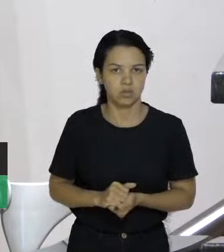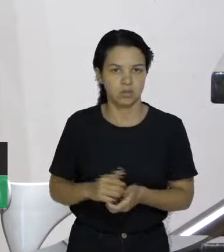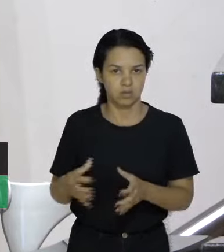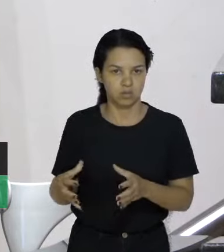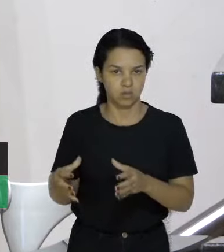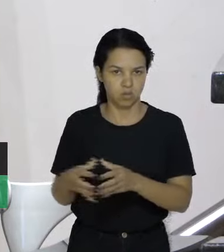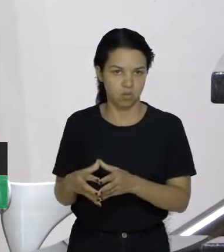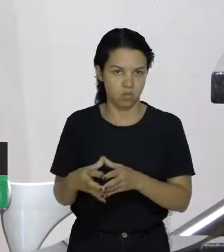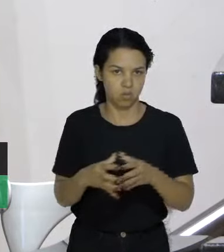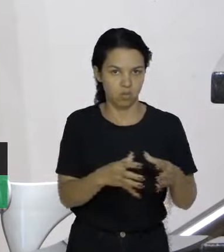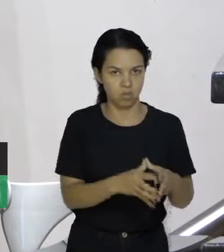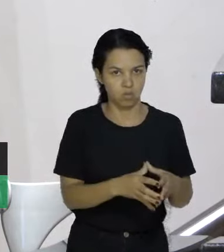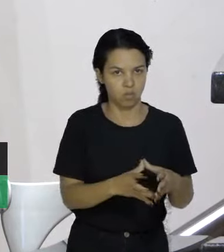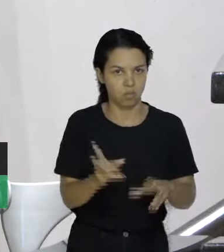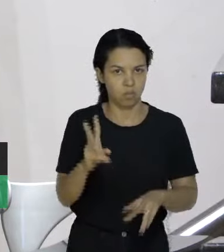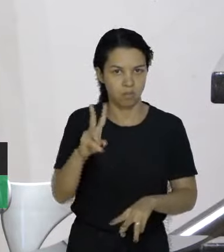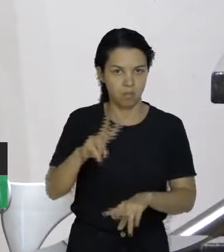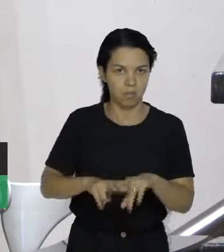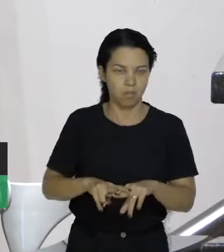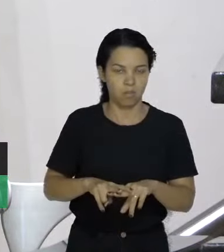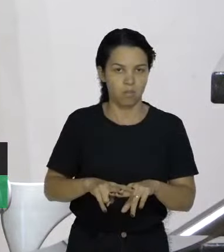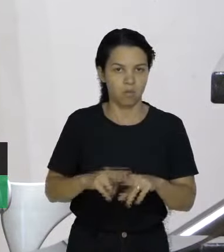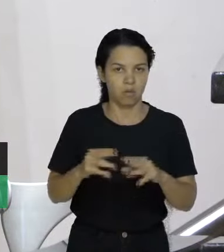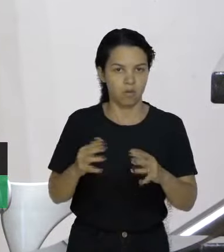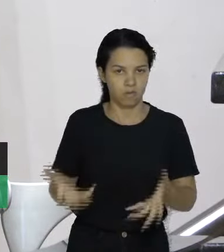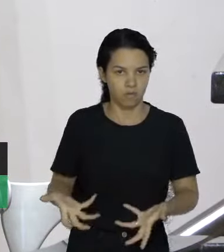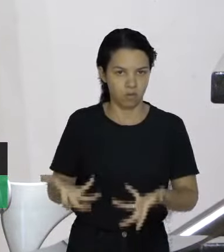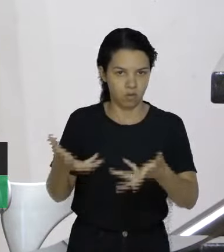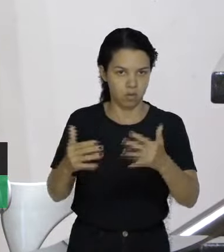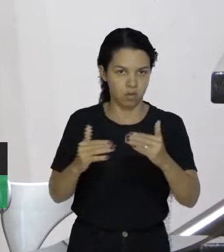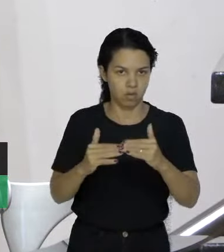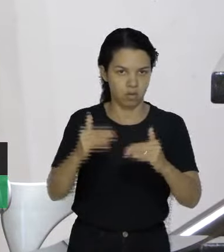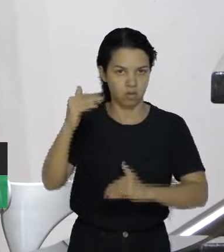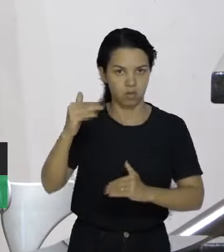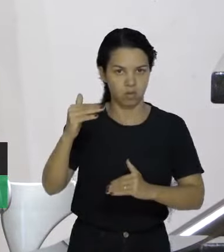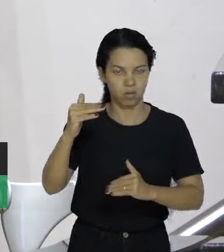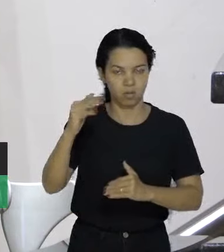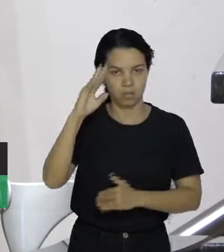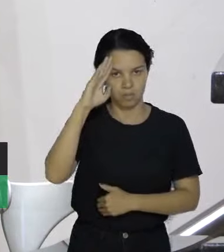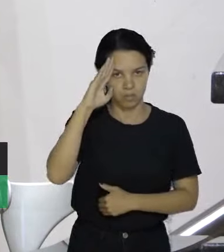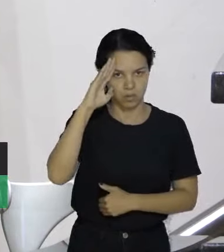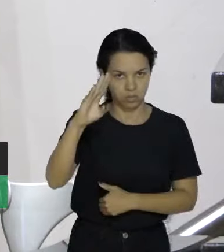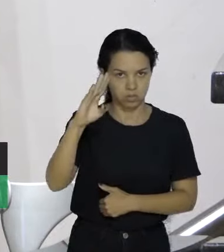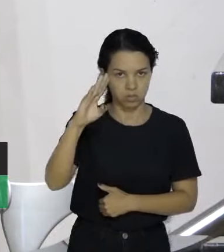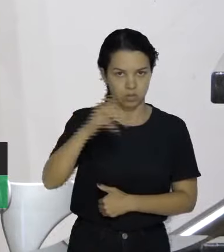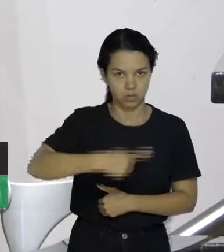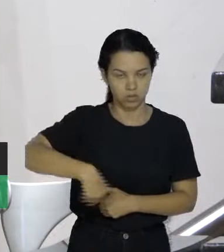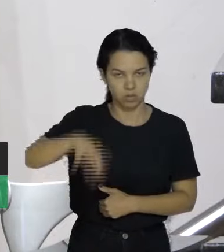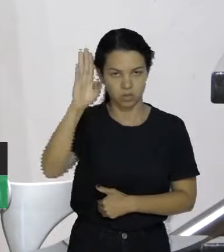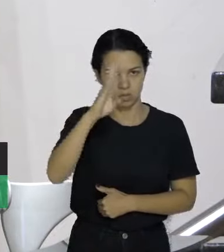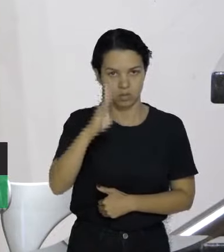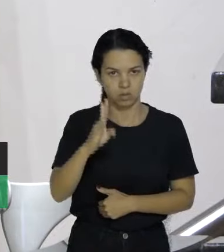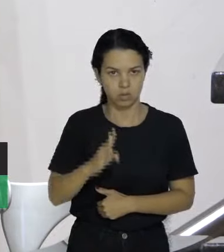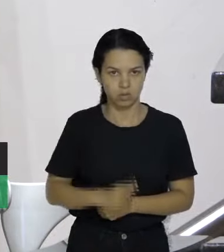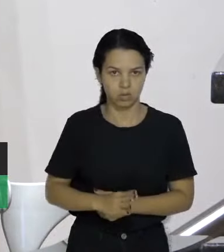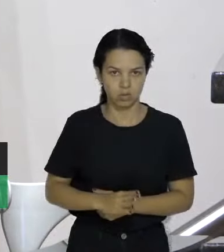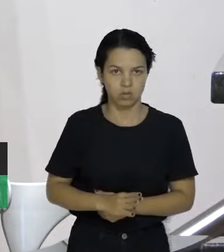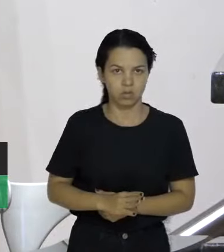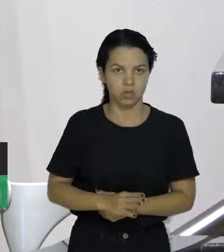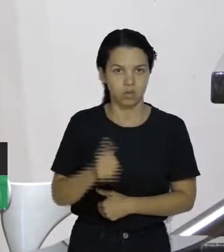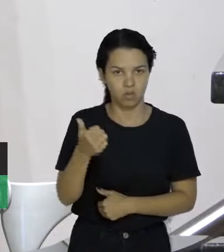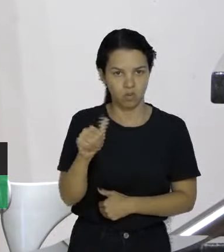presos fortalecendo as desigualdades especialmente numa nação como a nós em que apenas